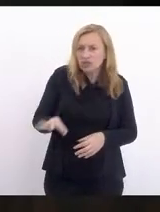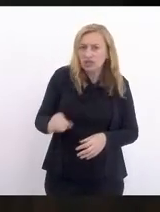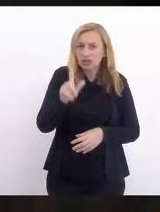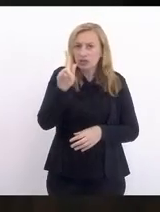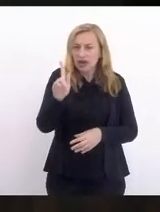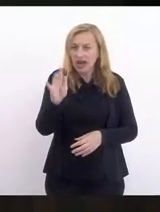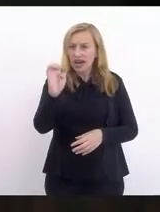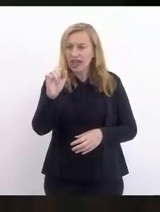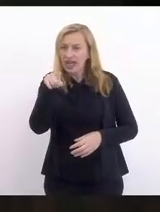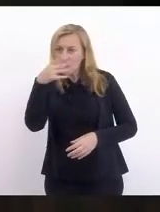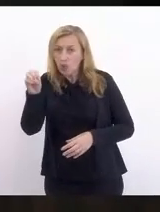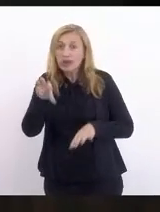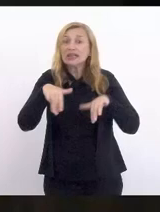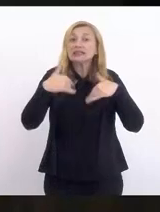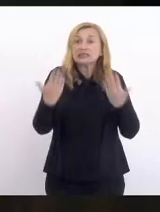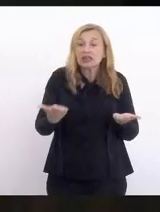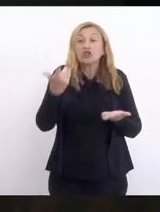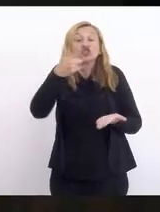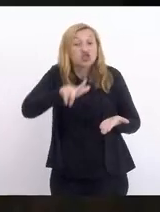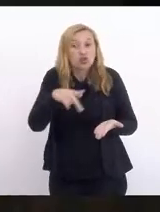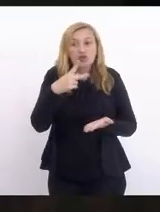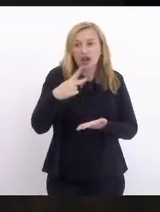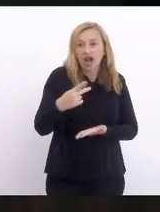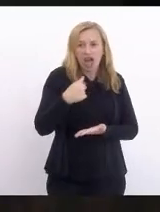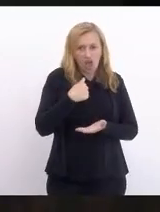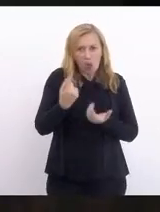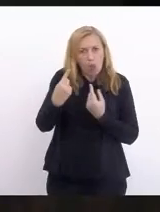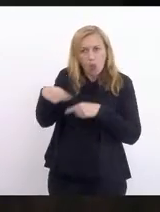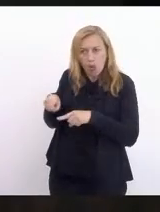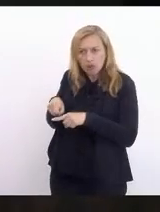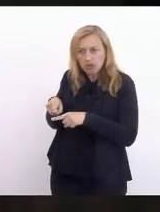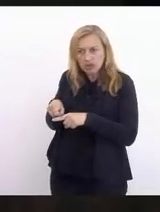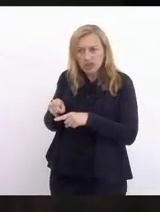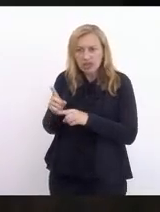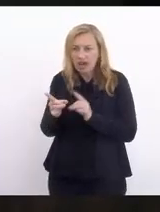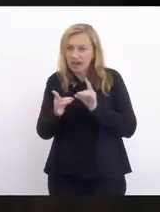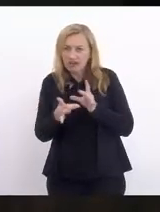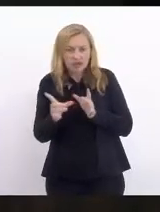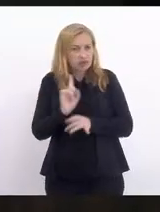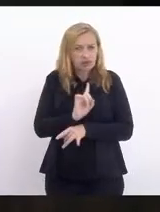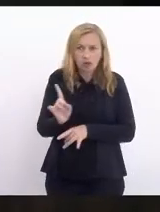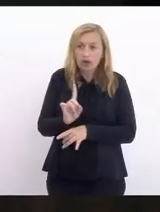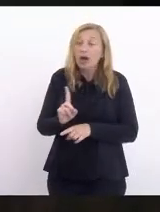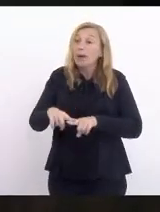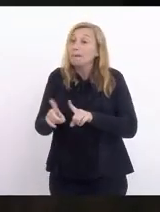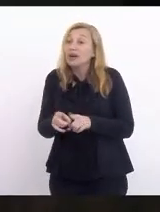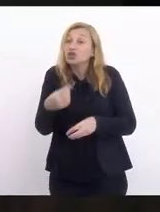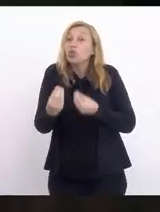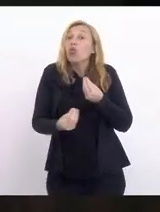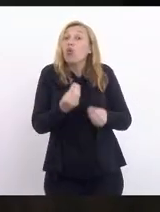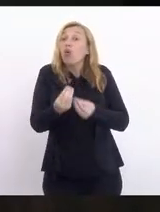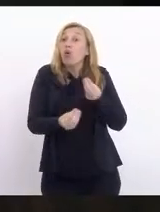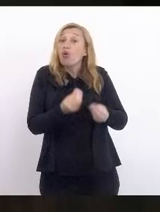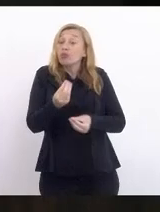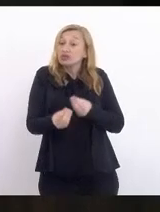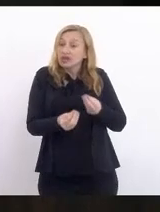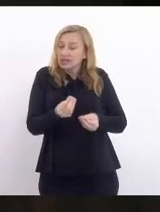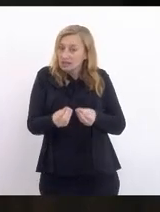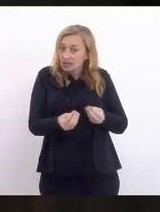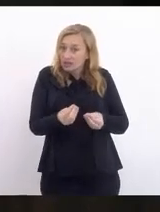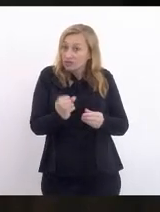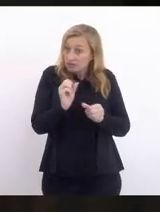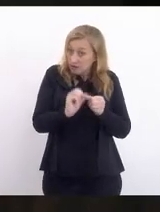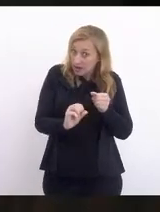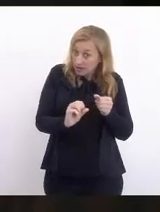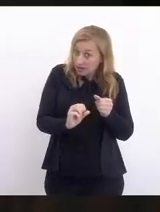do Galeão bom então de novo eu não sou contra a concessão dos Santos Dumont Mas da forma que está sendo construída essa